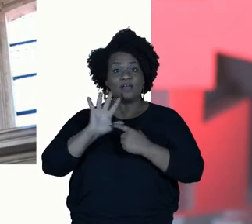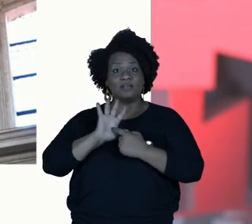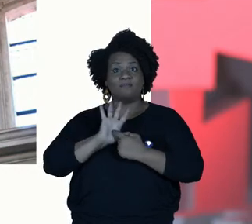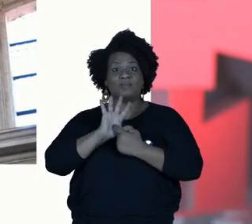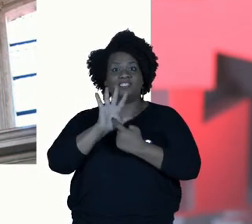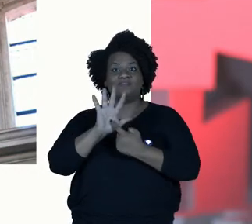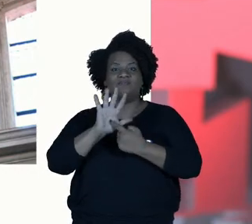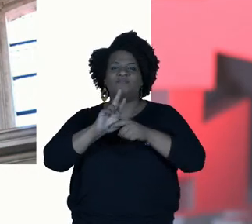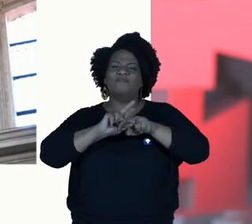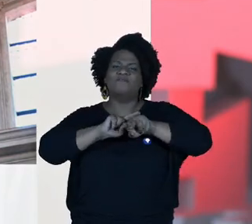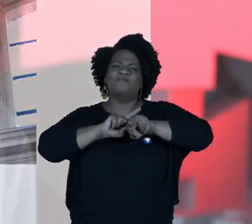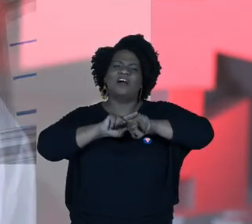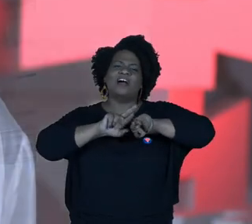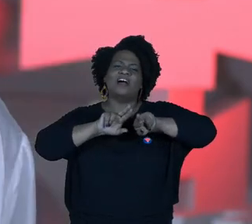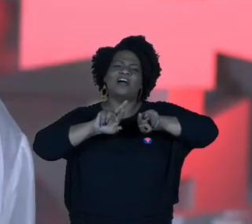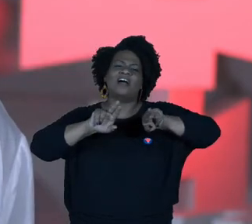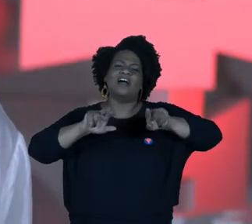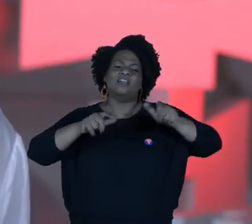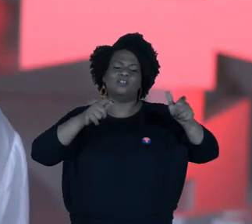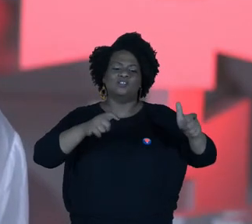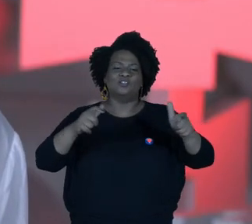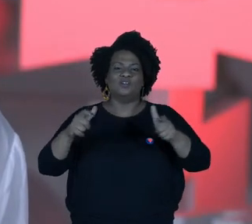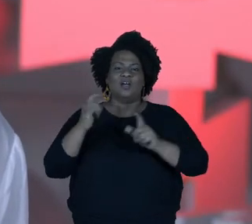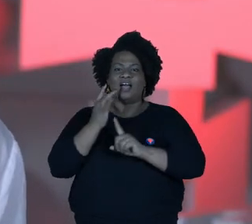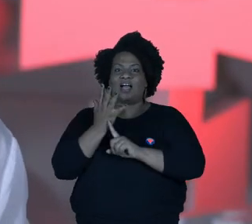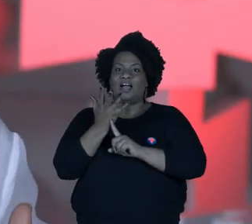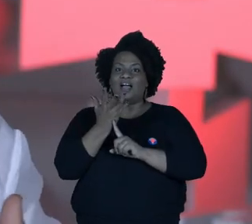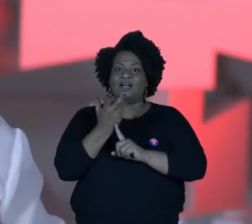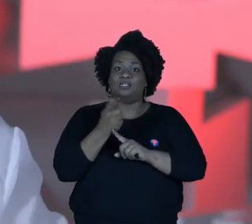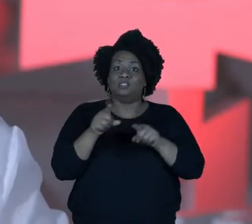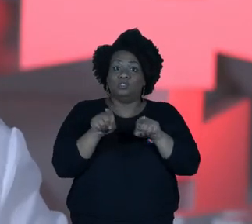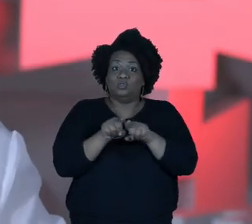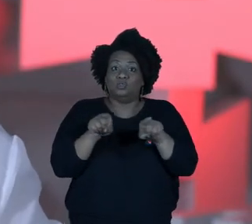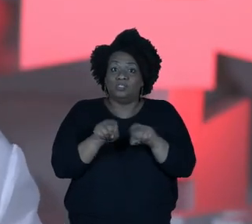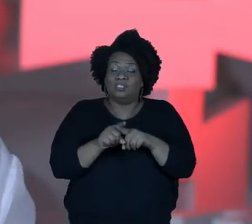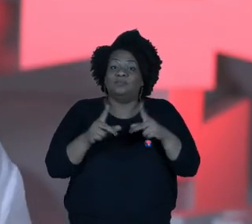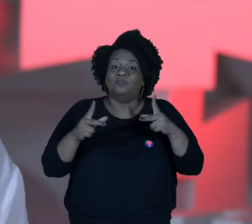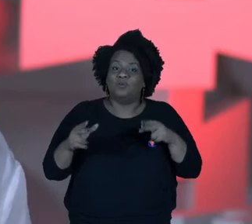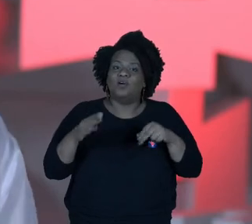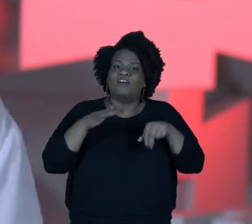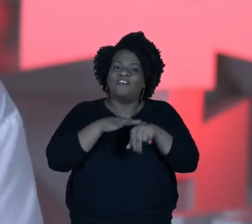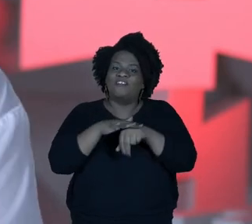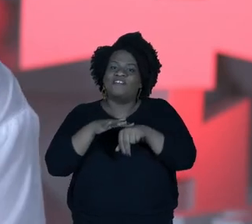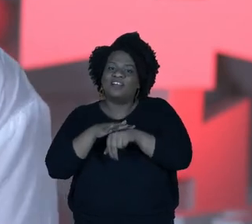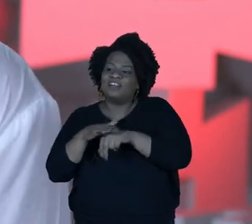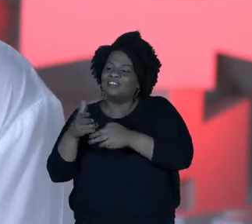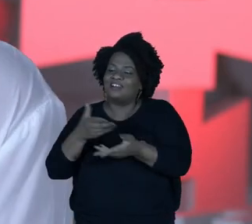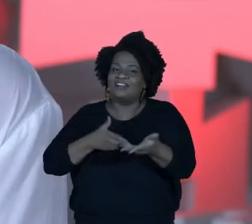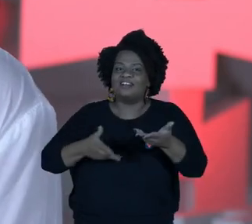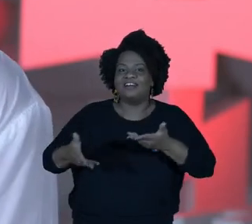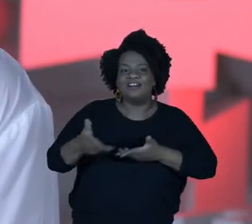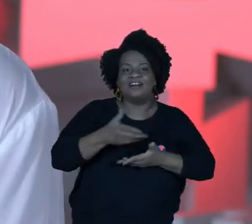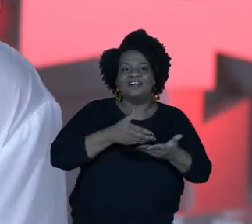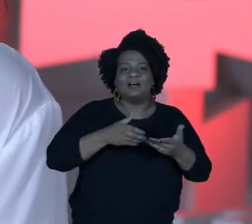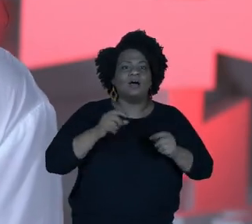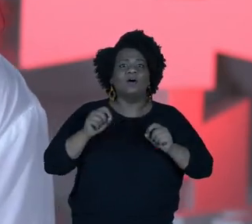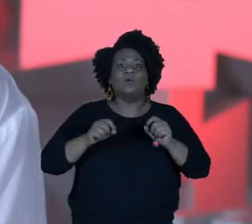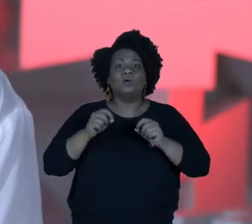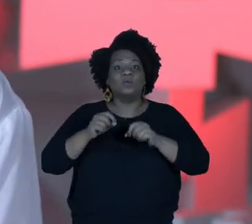várias formas de arte ao mesmo tempo e uma conversa com a outra. O barroco é o momento